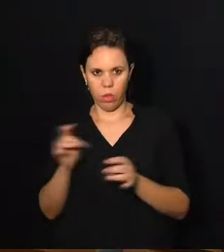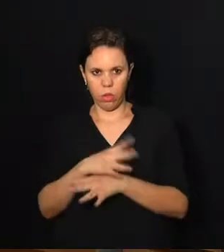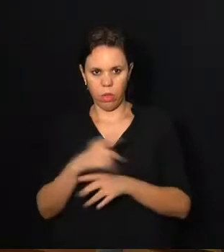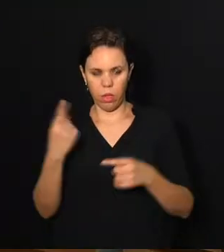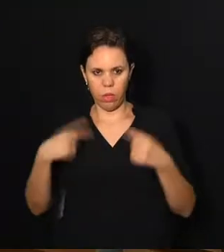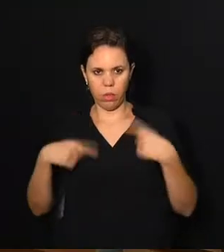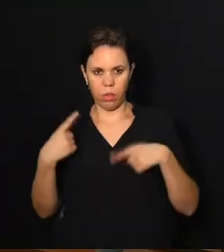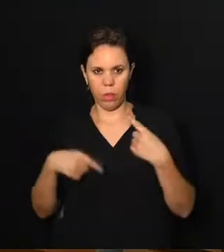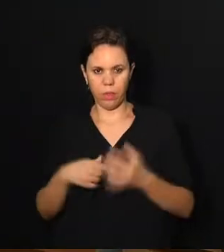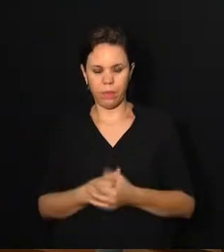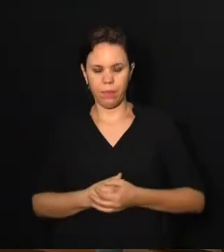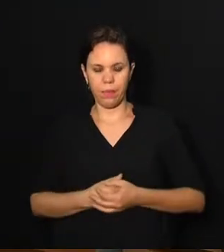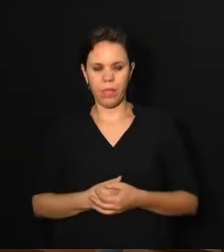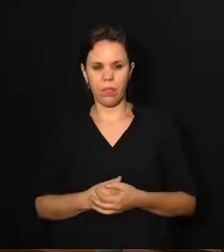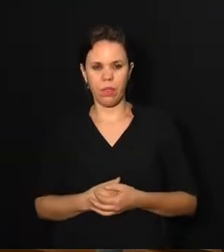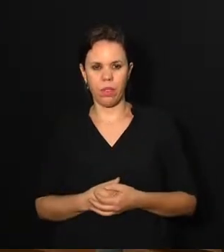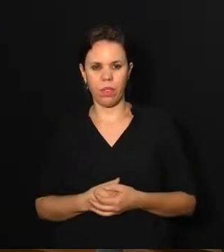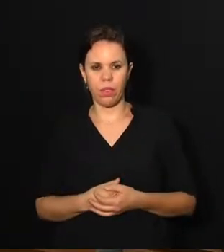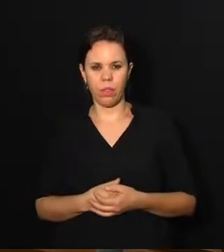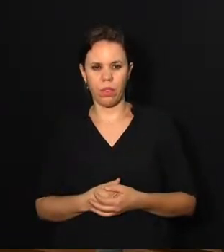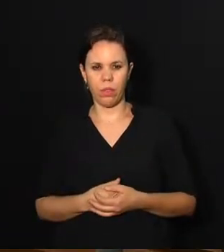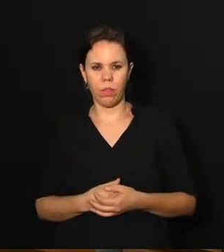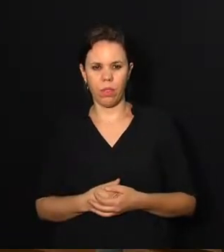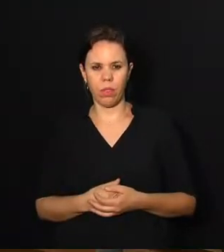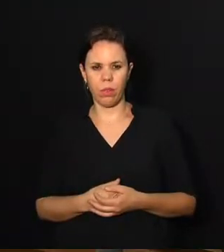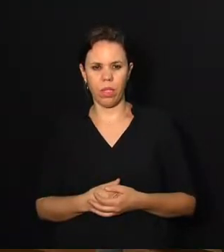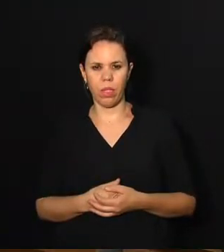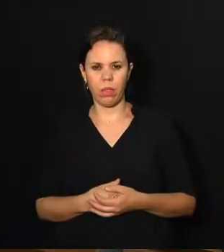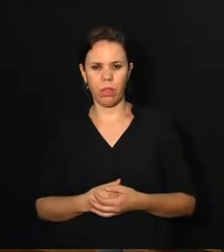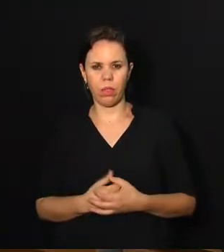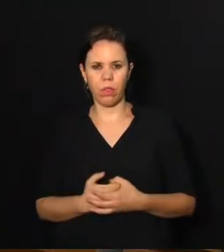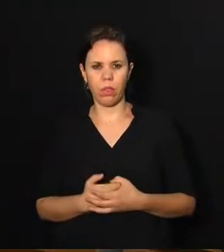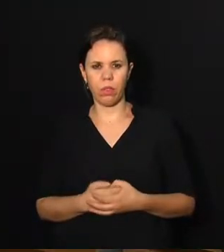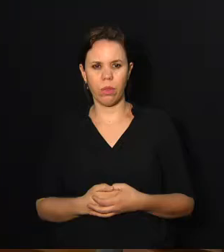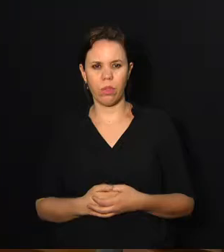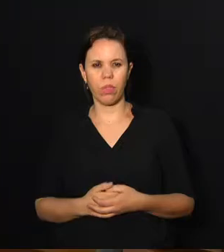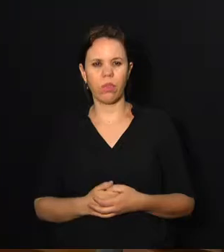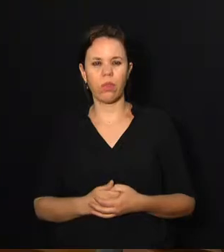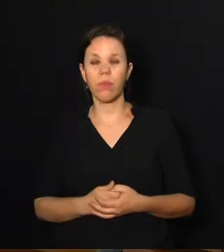nosso debate. Só quero...